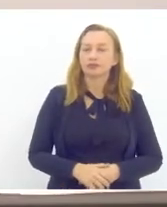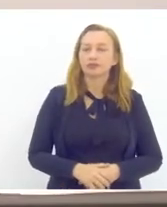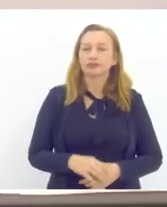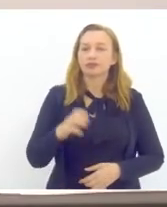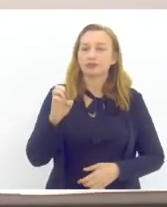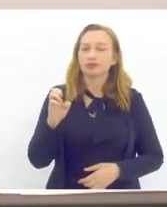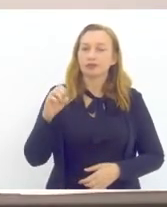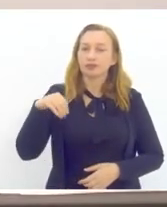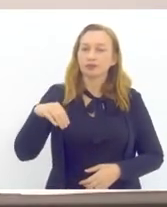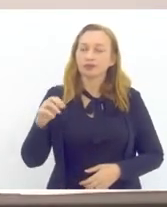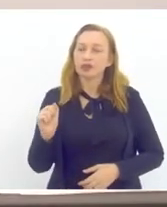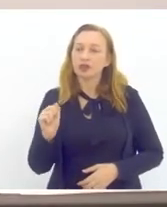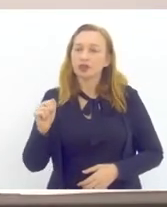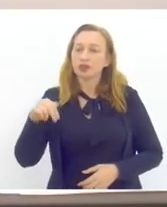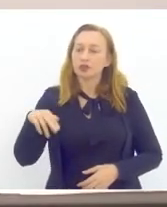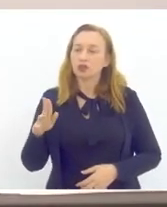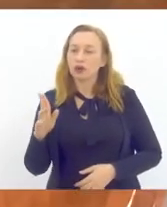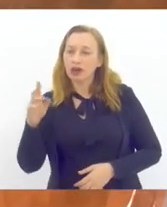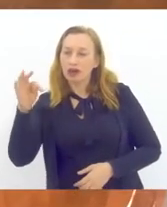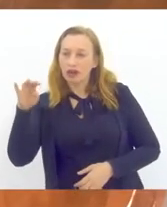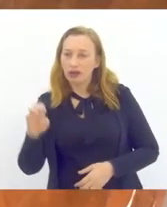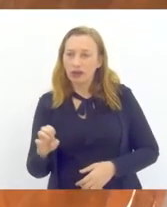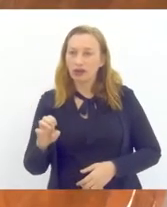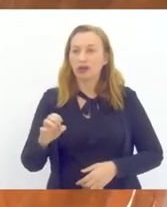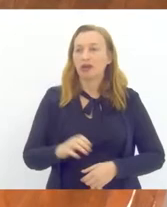Emanuele Santos,